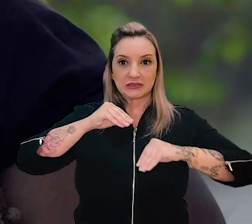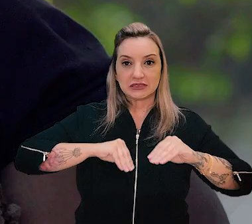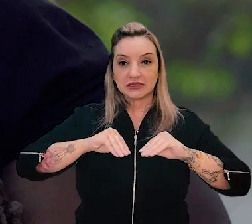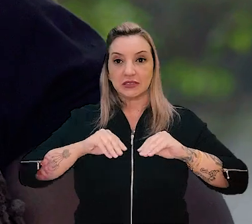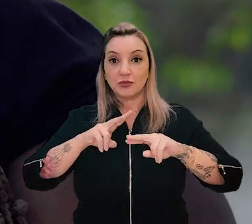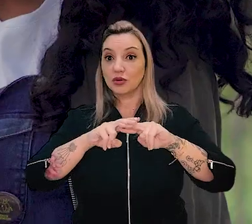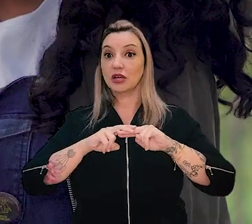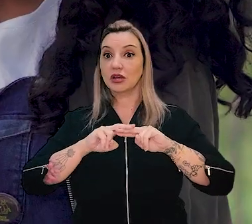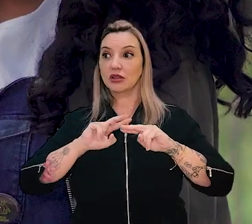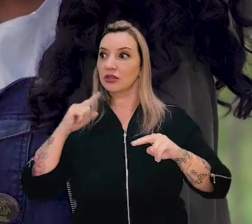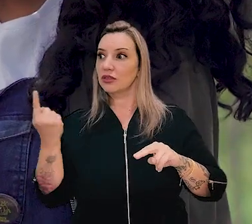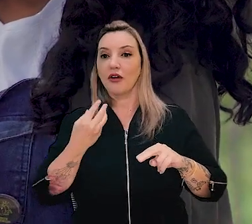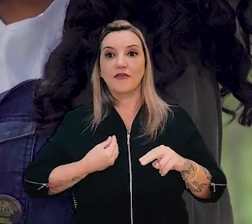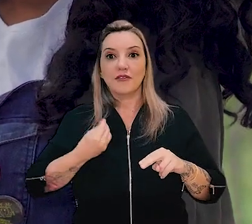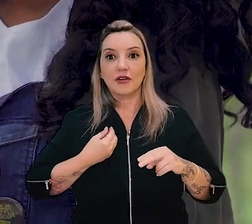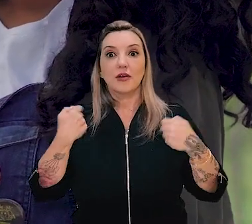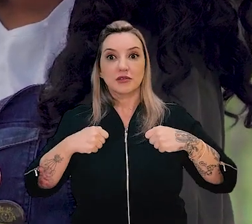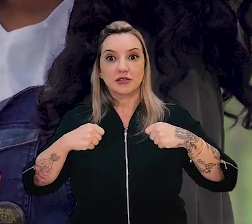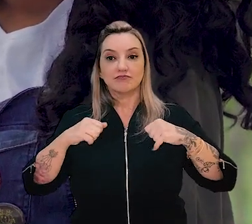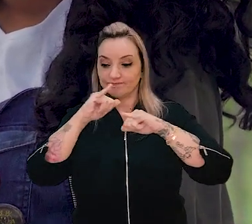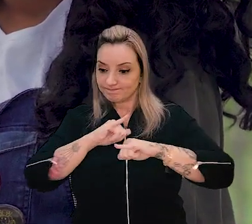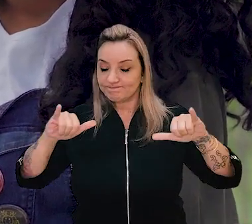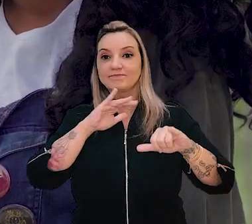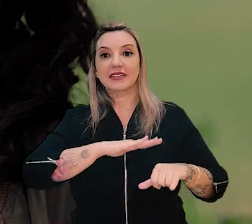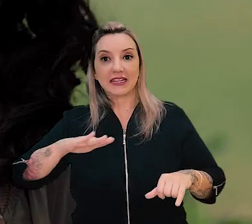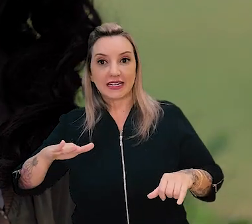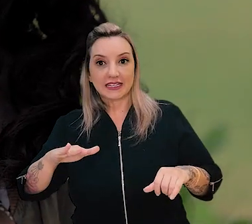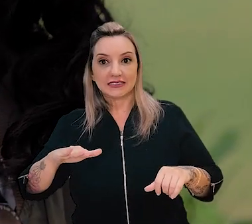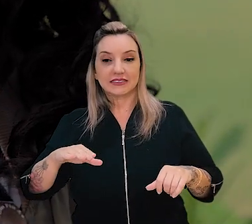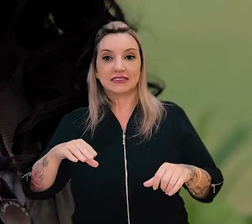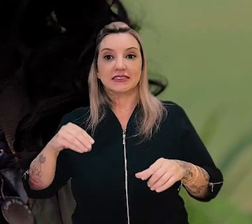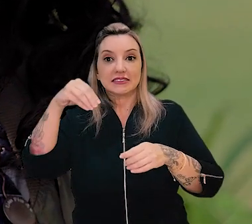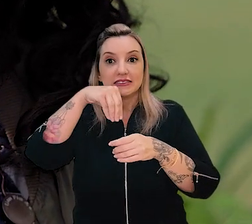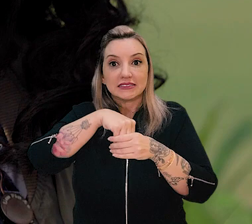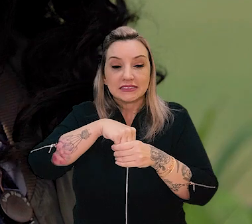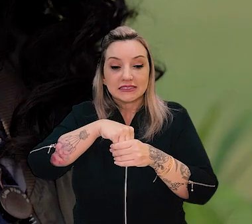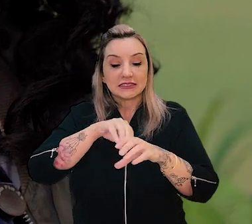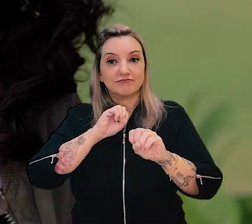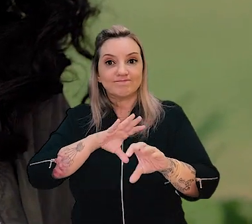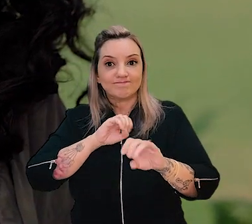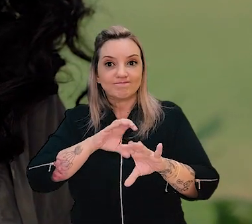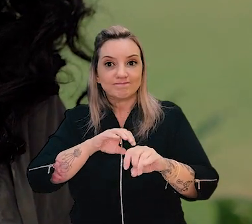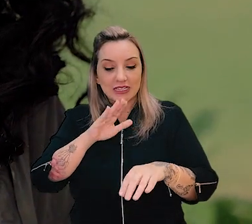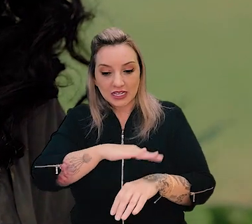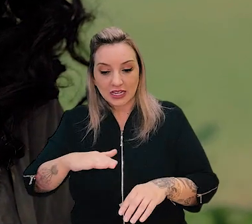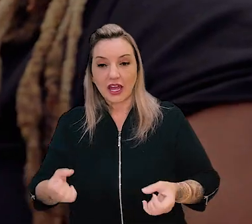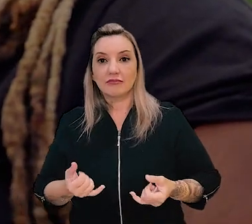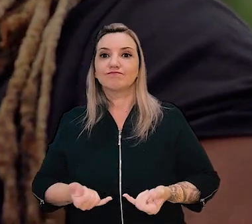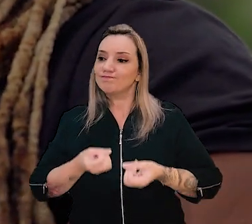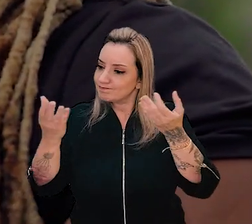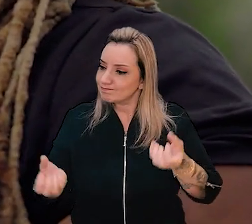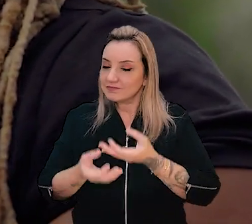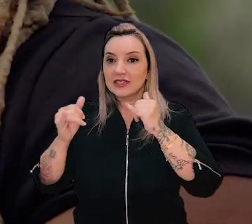gente tá passando, né? Por isso que a gente precisa falar pras nossas crianças, ter isso na educação desde pequeno e informar a nossa população.